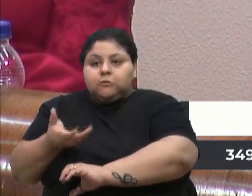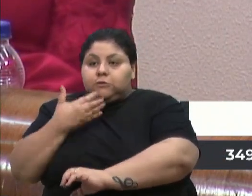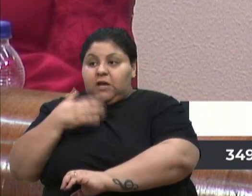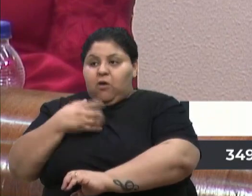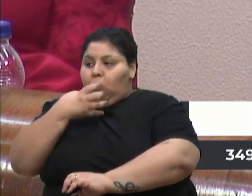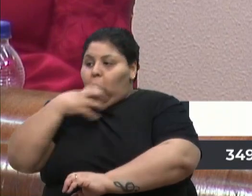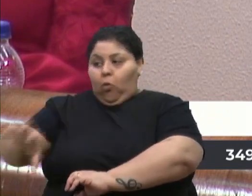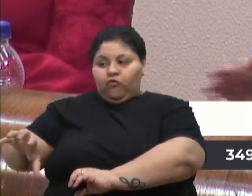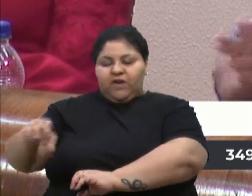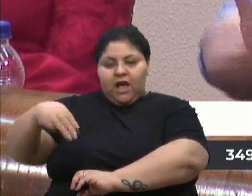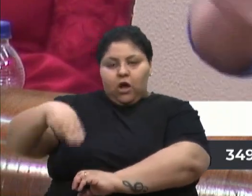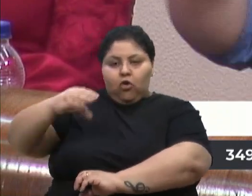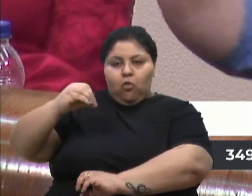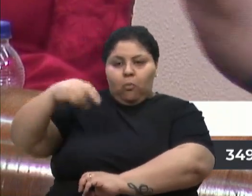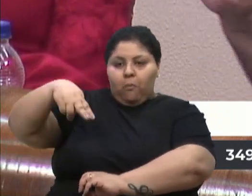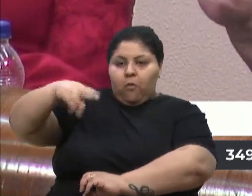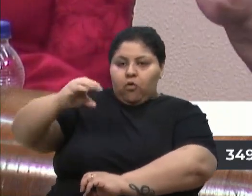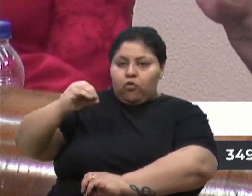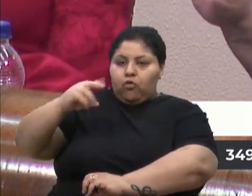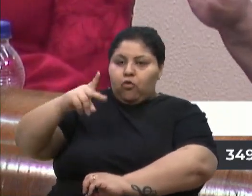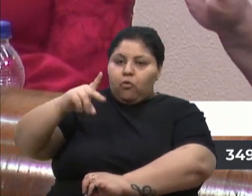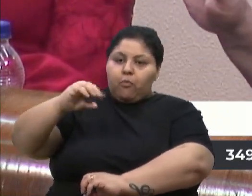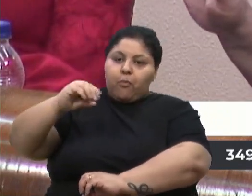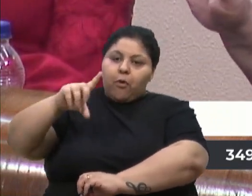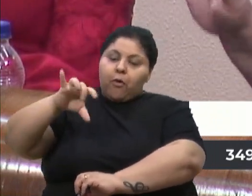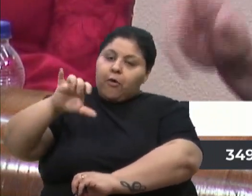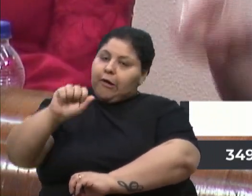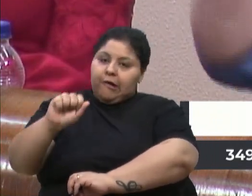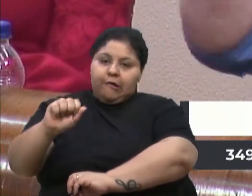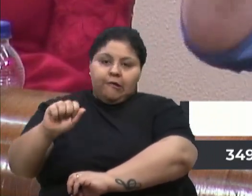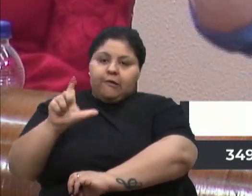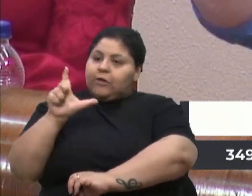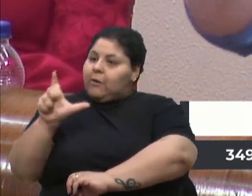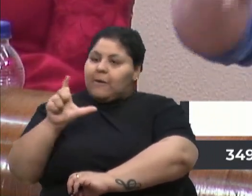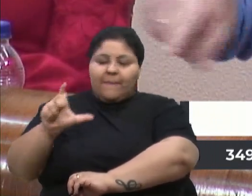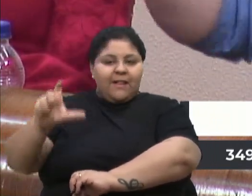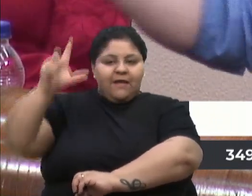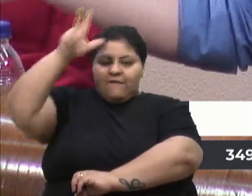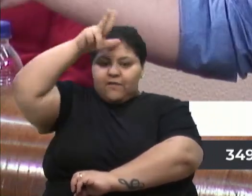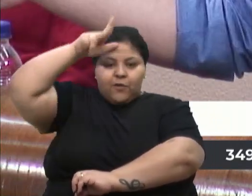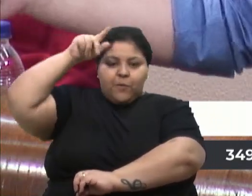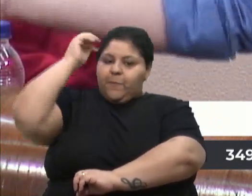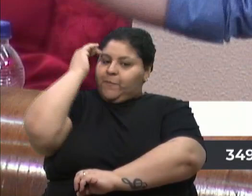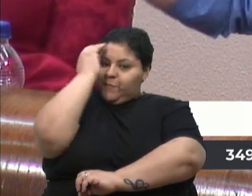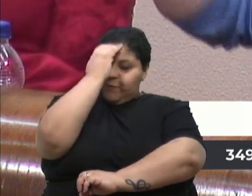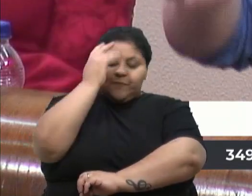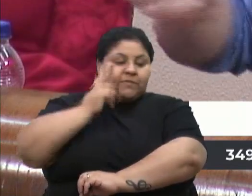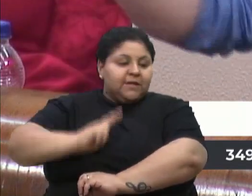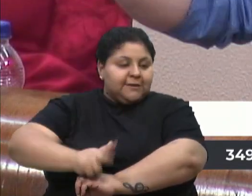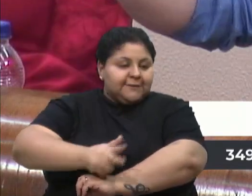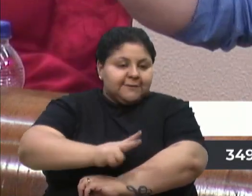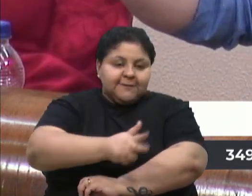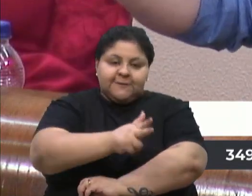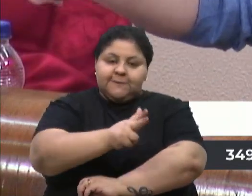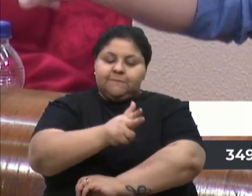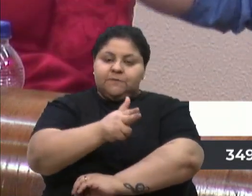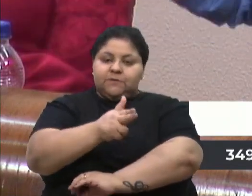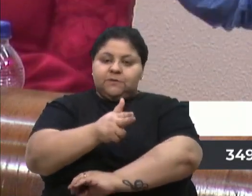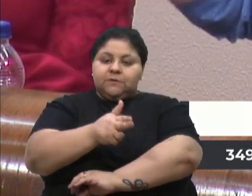dizer mais. Não é palavras do prefeito Odiló, porque sempre que eu falei com ele sempre disse que estava